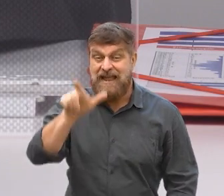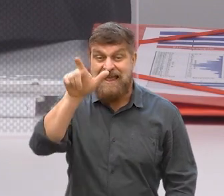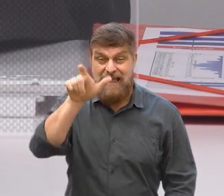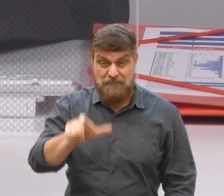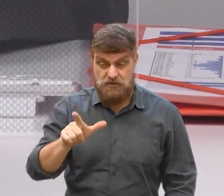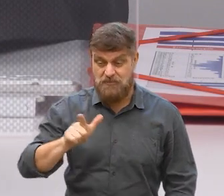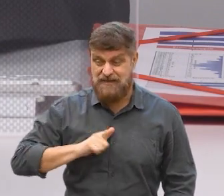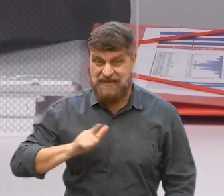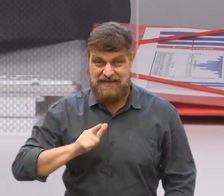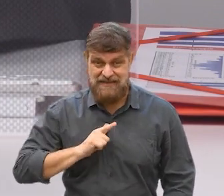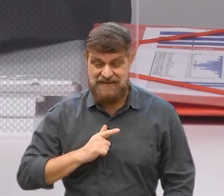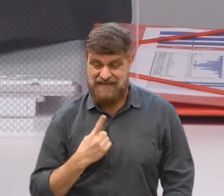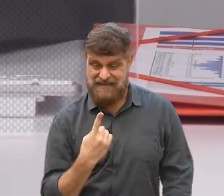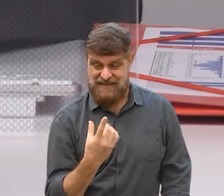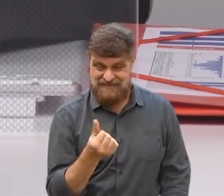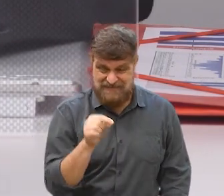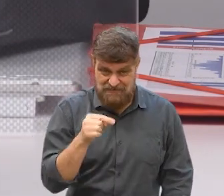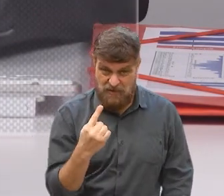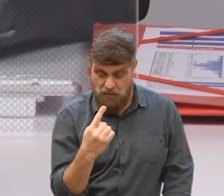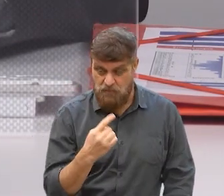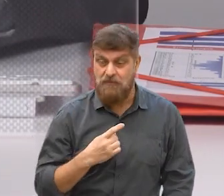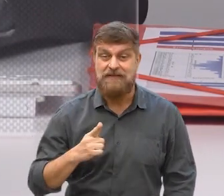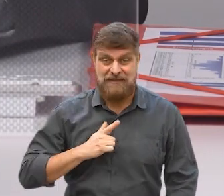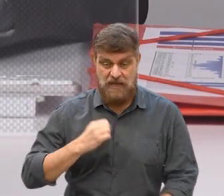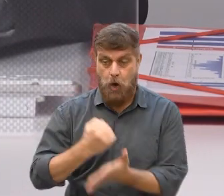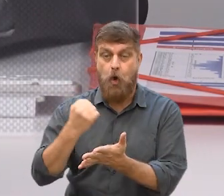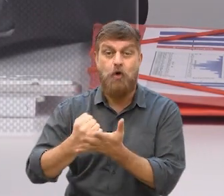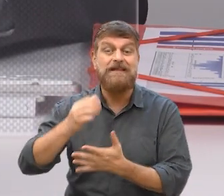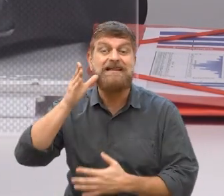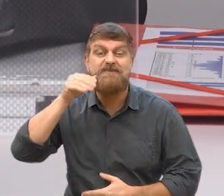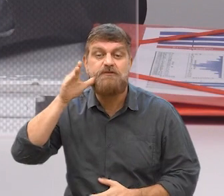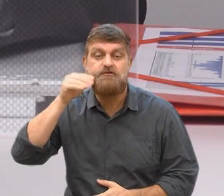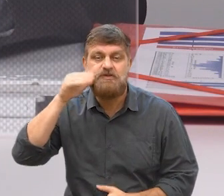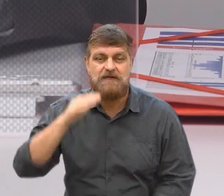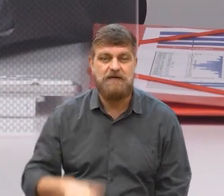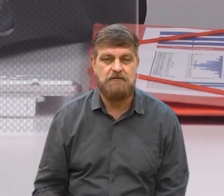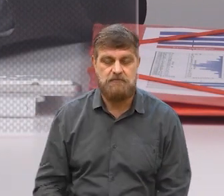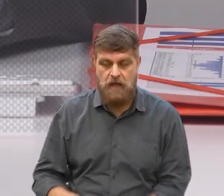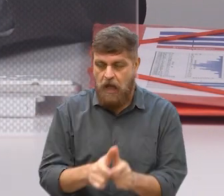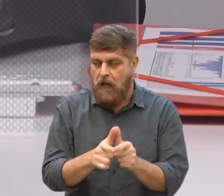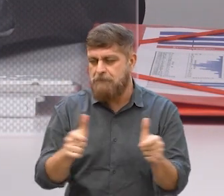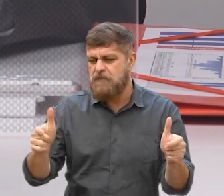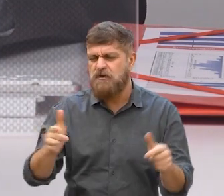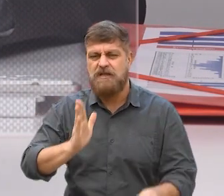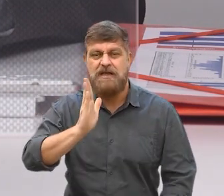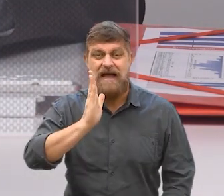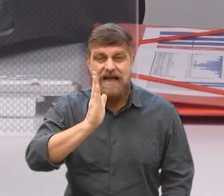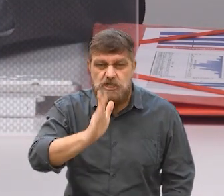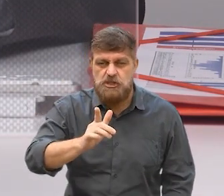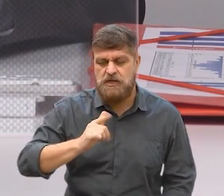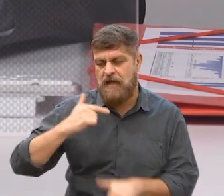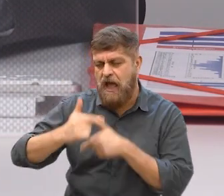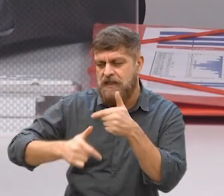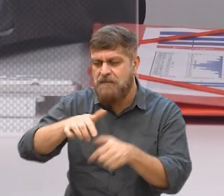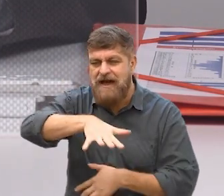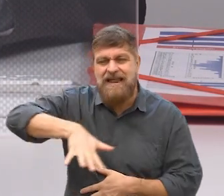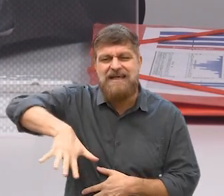a empresa e que eu precisava estar ajudando ela aí para aprender a profissão e quem sabe aí um dia estar